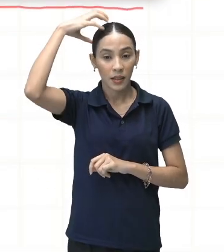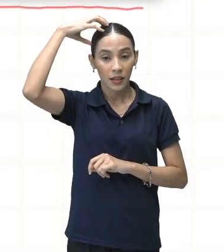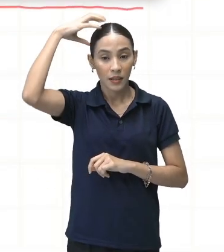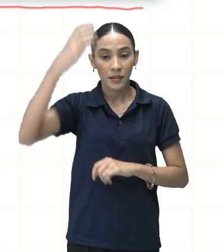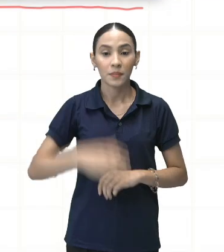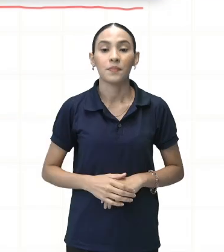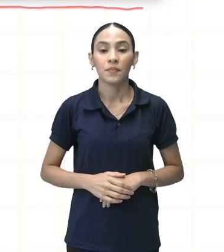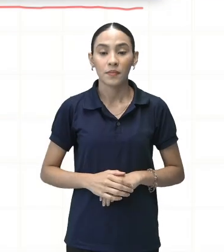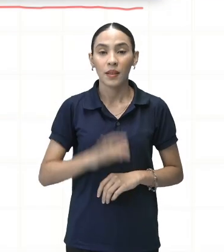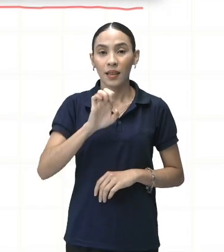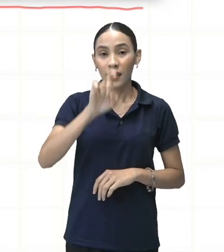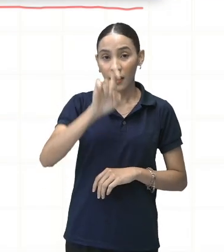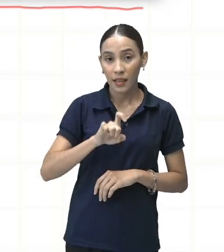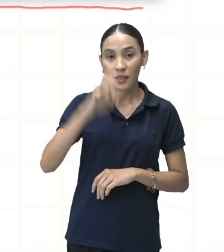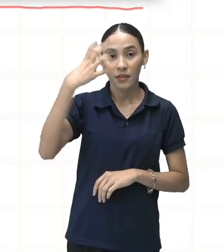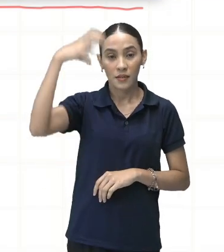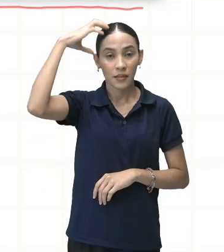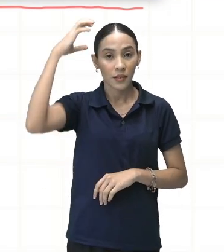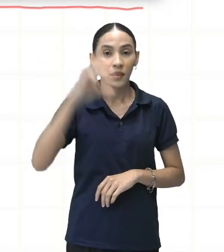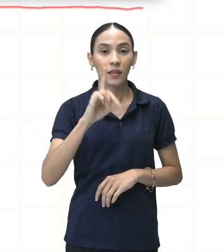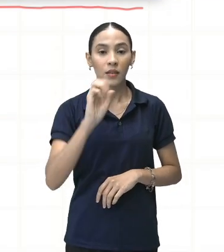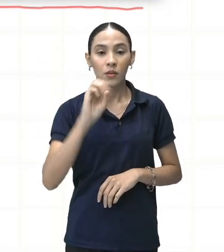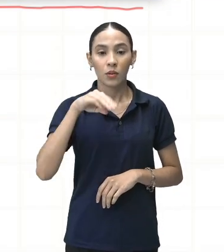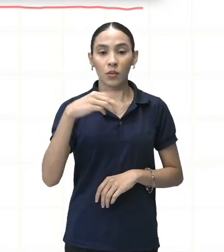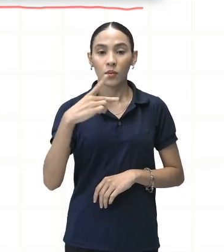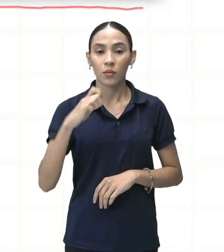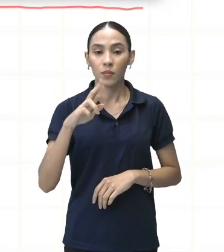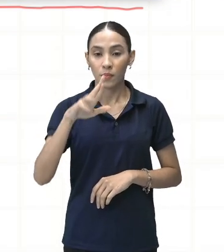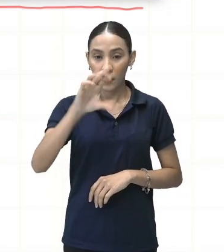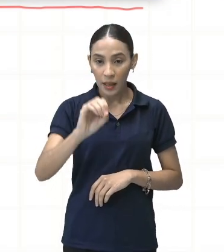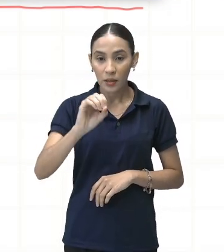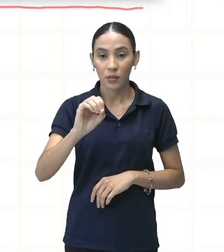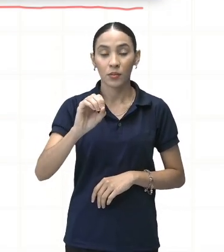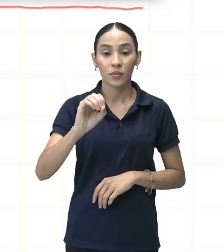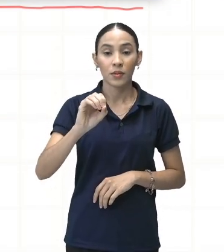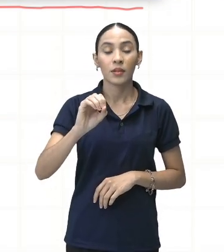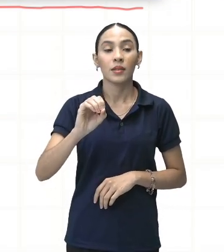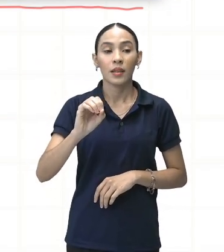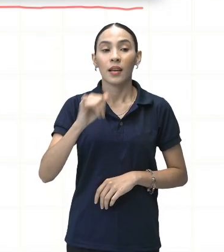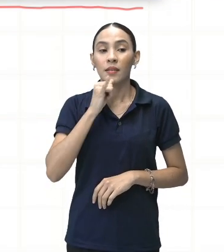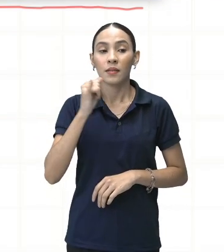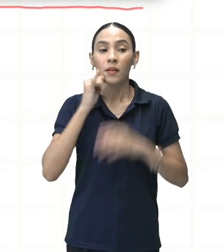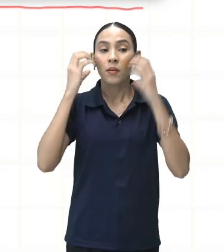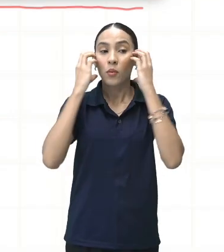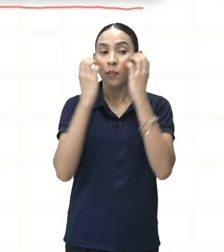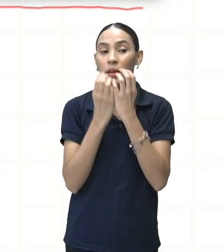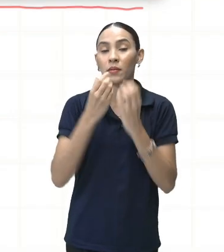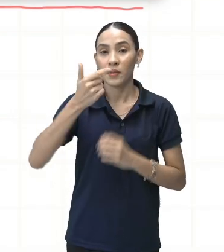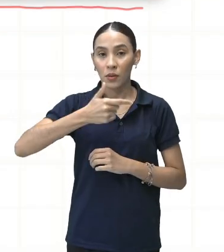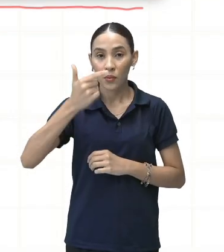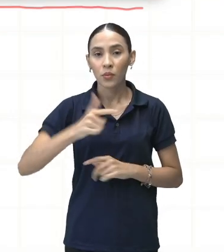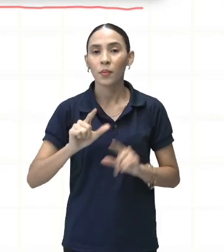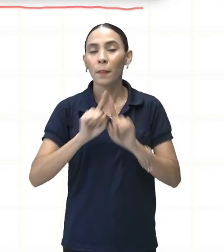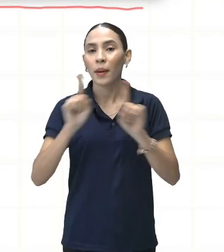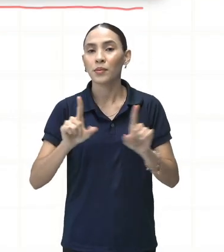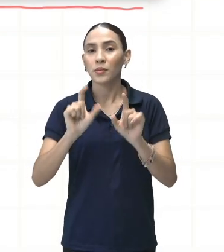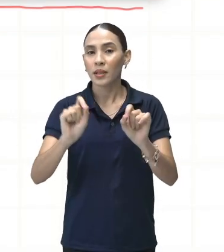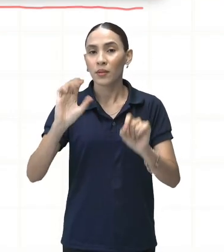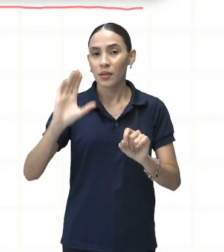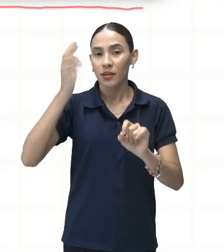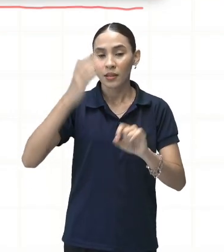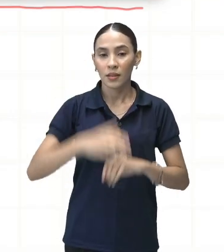seja, do nosso ex-imperador Dom Pedro II sendo retirado do trono. Mas o que estava acontecendo neste momento?